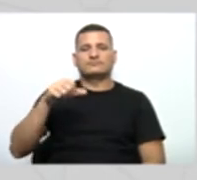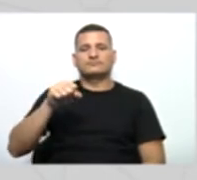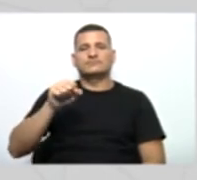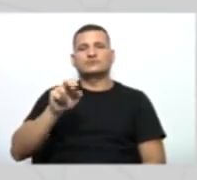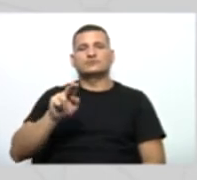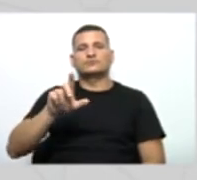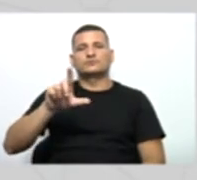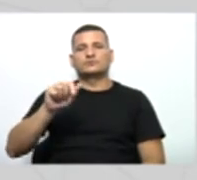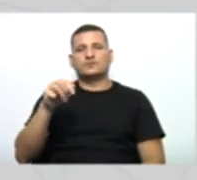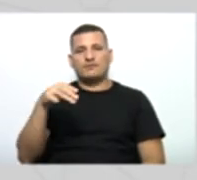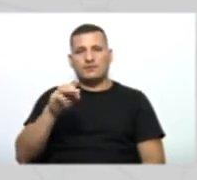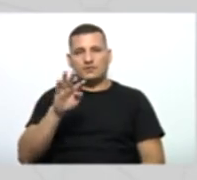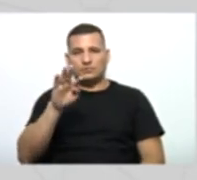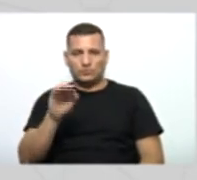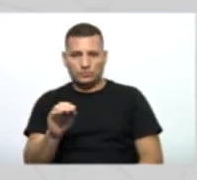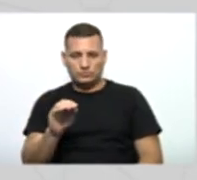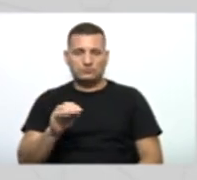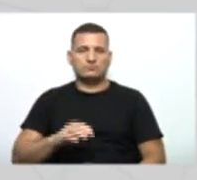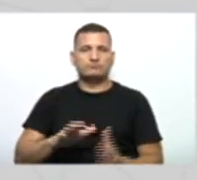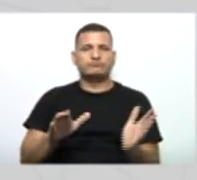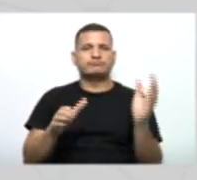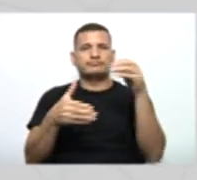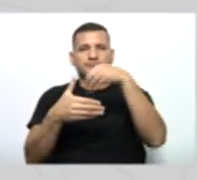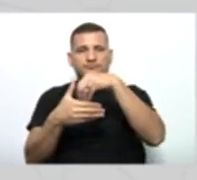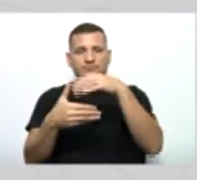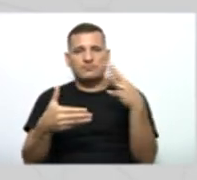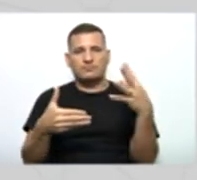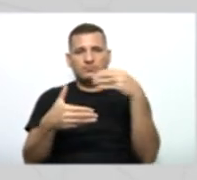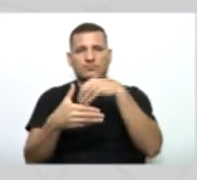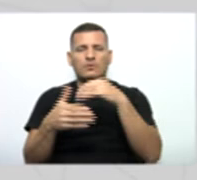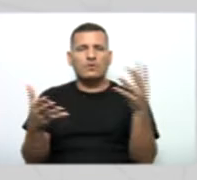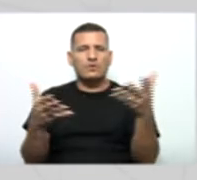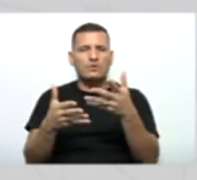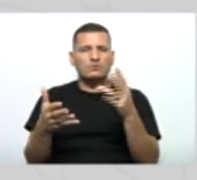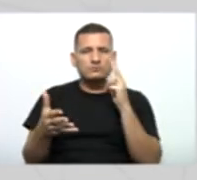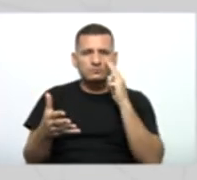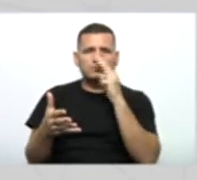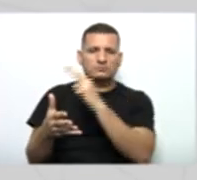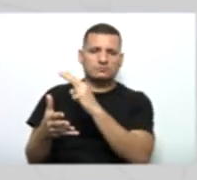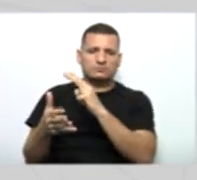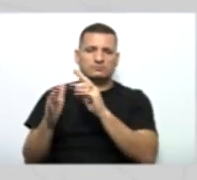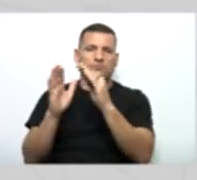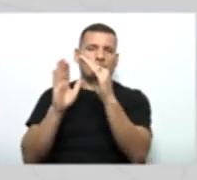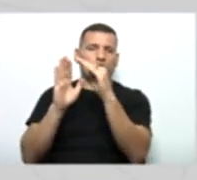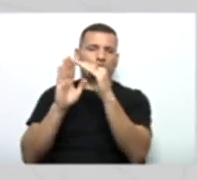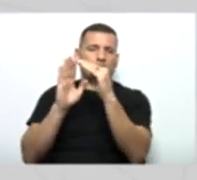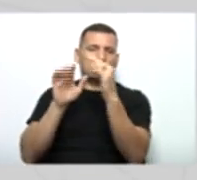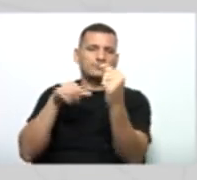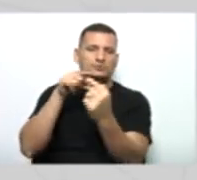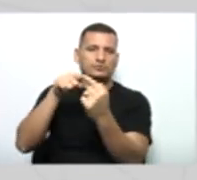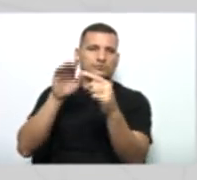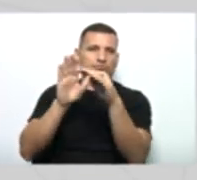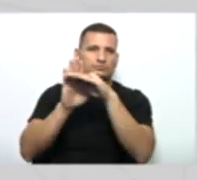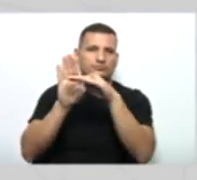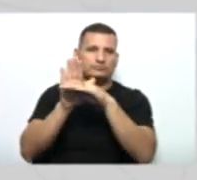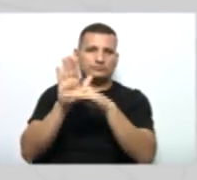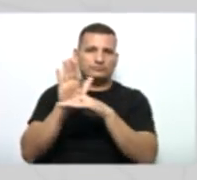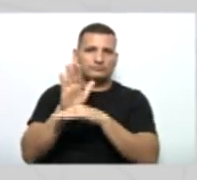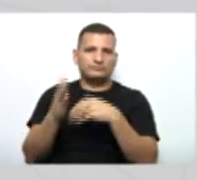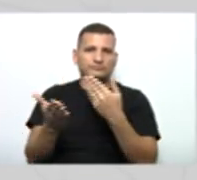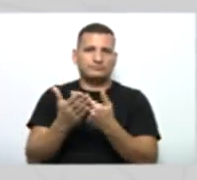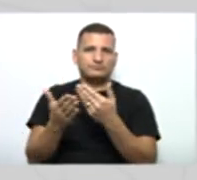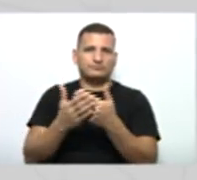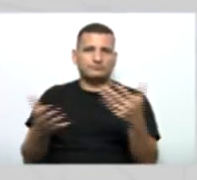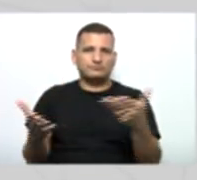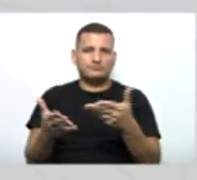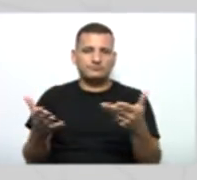Vamos ver quais são os objetivos da aula de hoje. Entender os conceitos sobre encapsulamento da linguagem de programação Python,